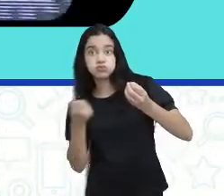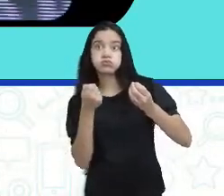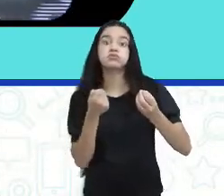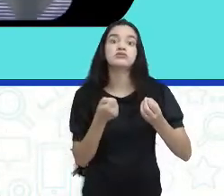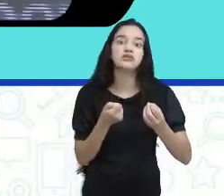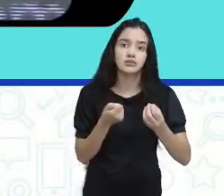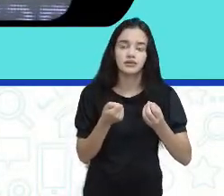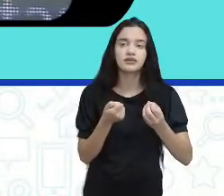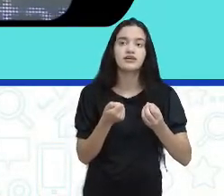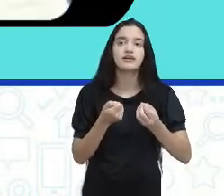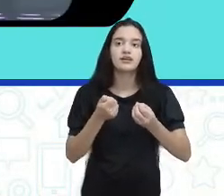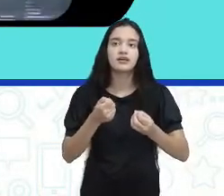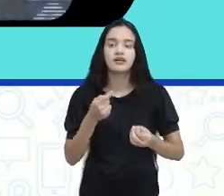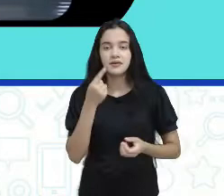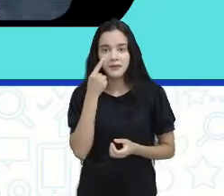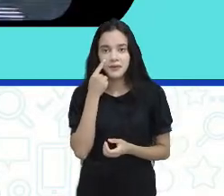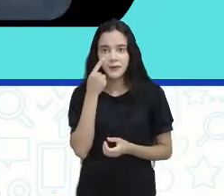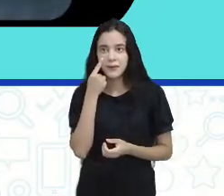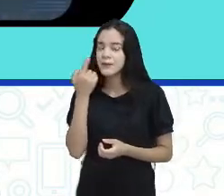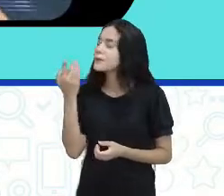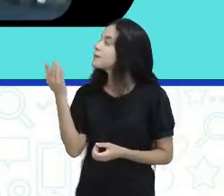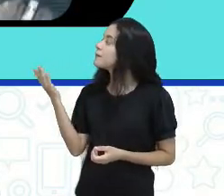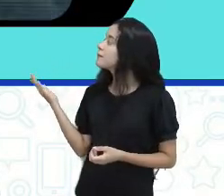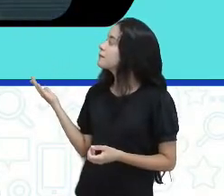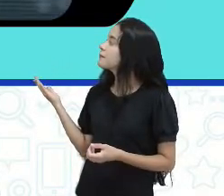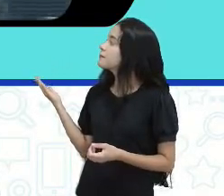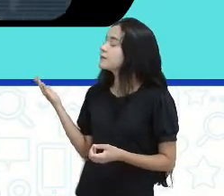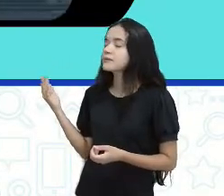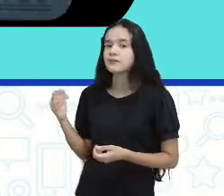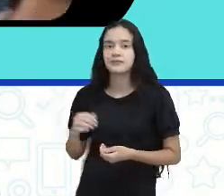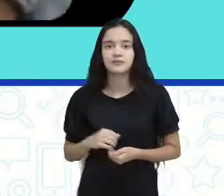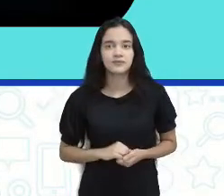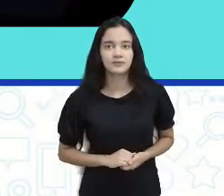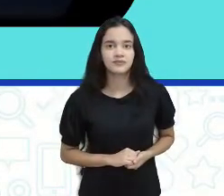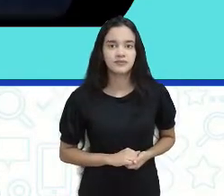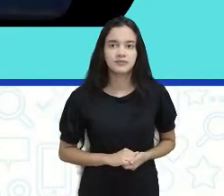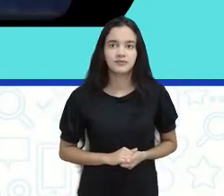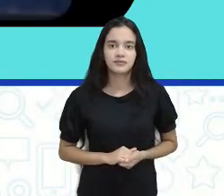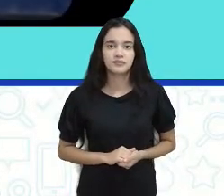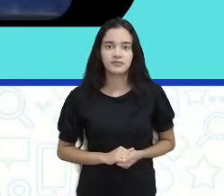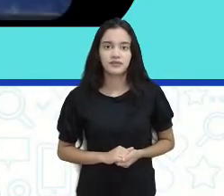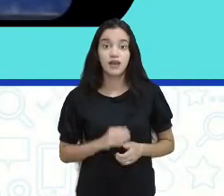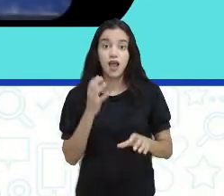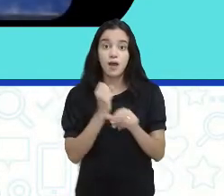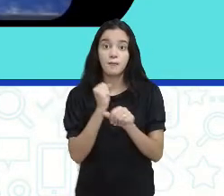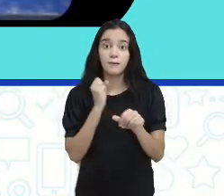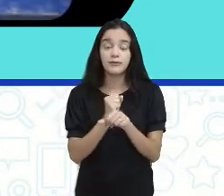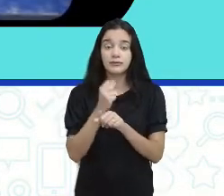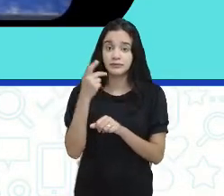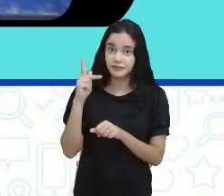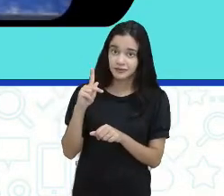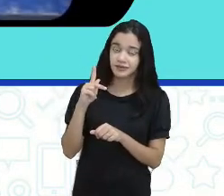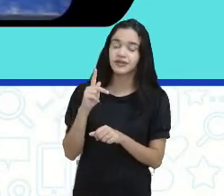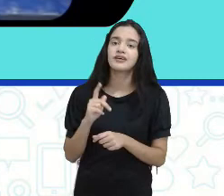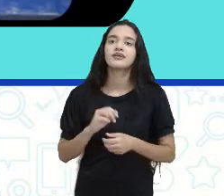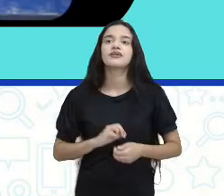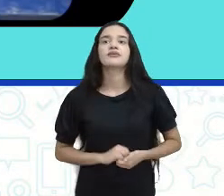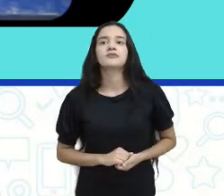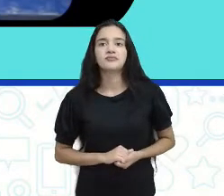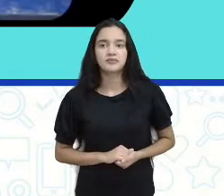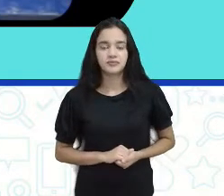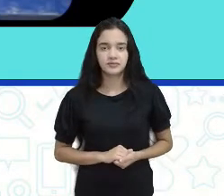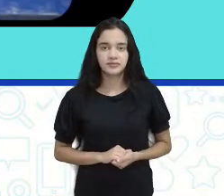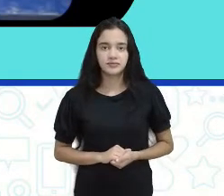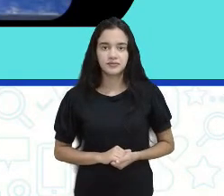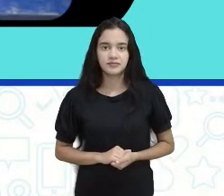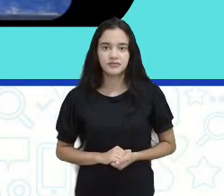vai contra-atacar, a bola vai direto na parede. E aí é ponto deles, né? Ou seja, o sacrifício vale a pena. Aún habiendo